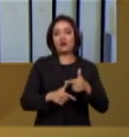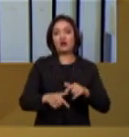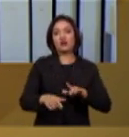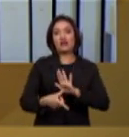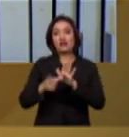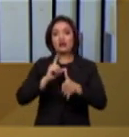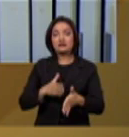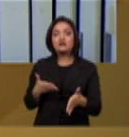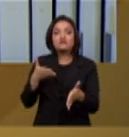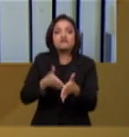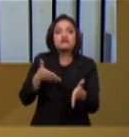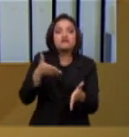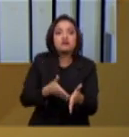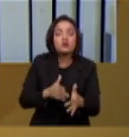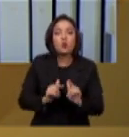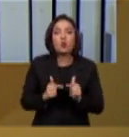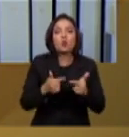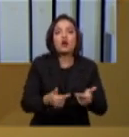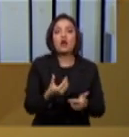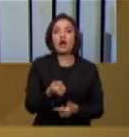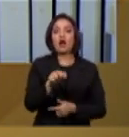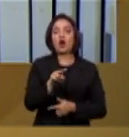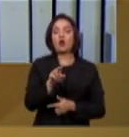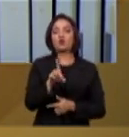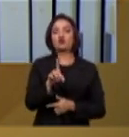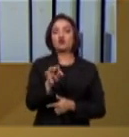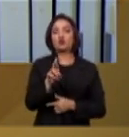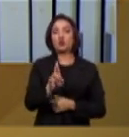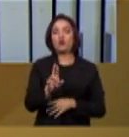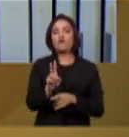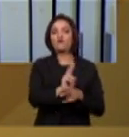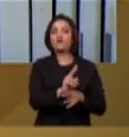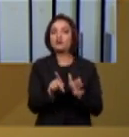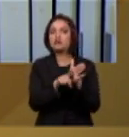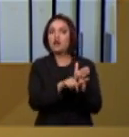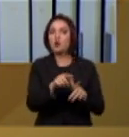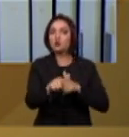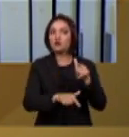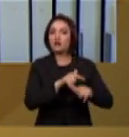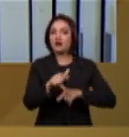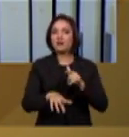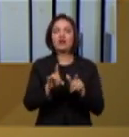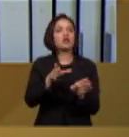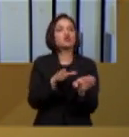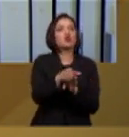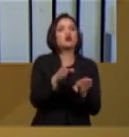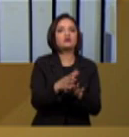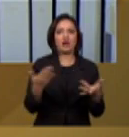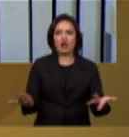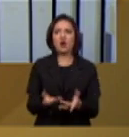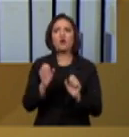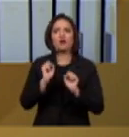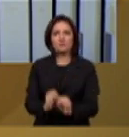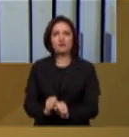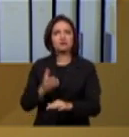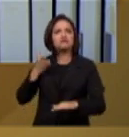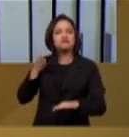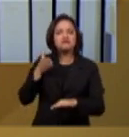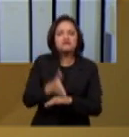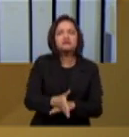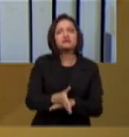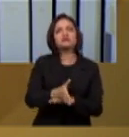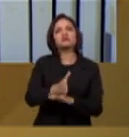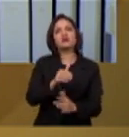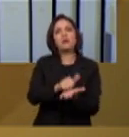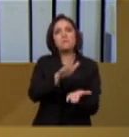limitava a atuação de auditores fiscais do trabalho à atividade de orientação. Afastamento da exigência